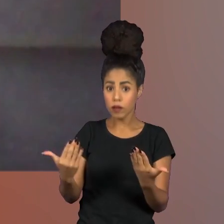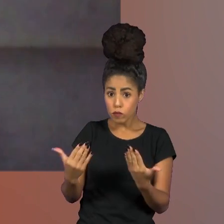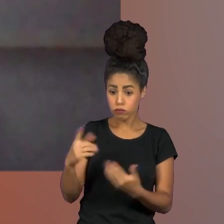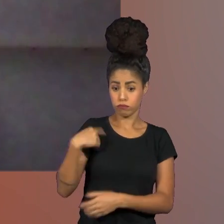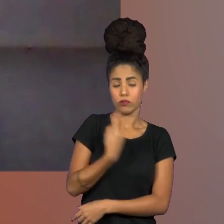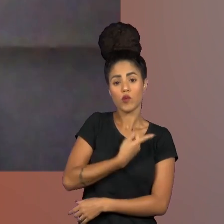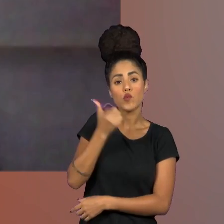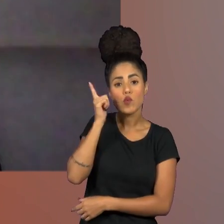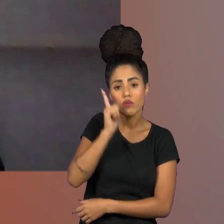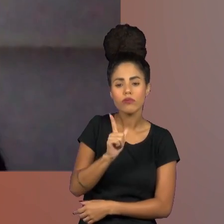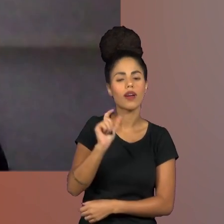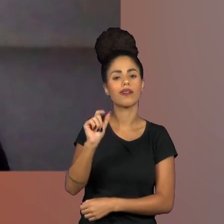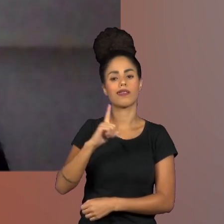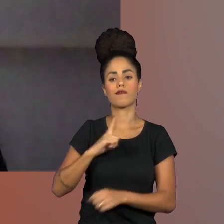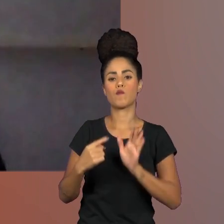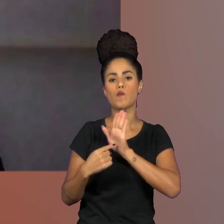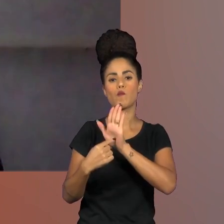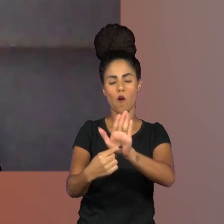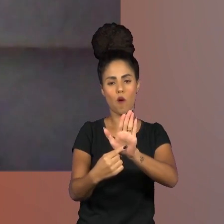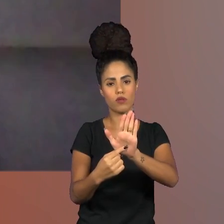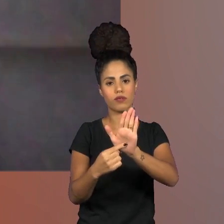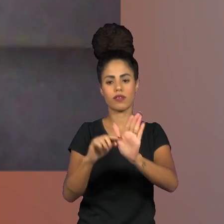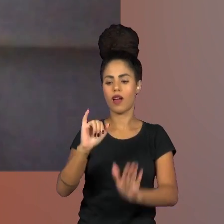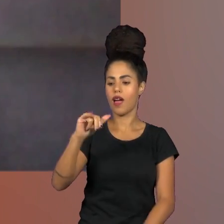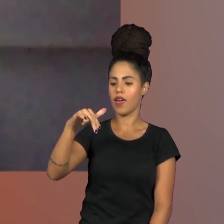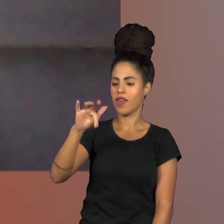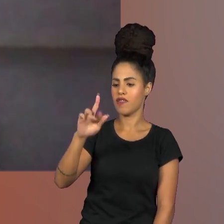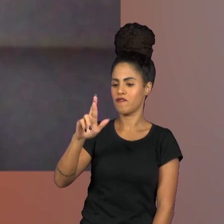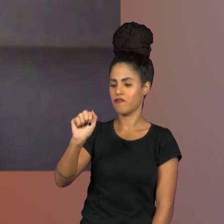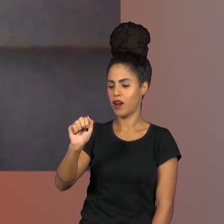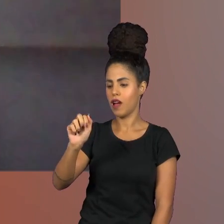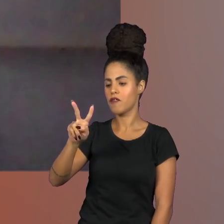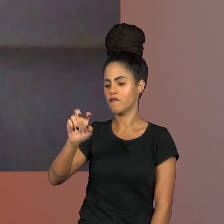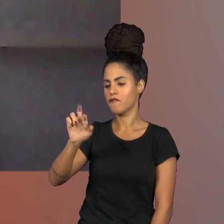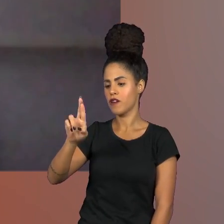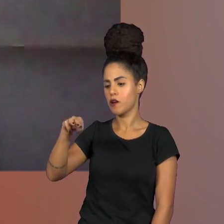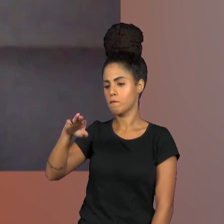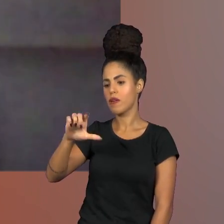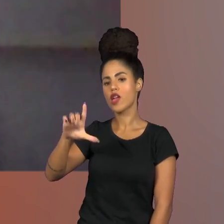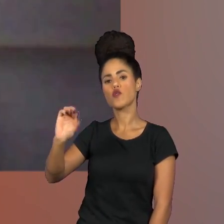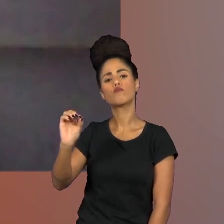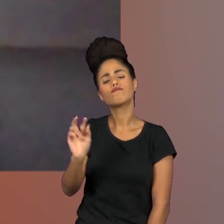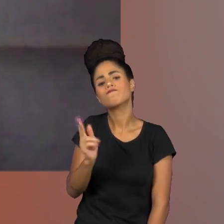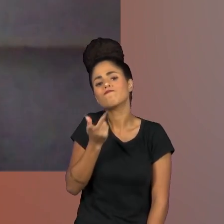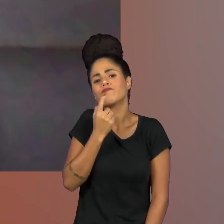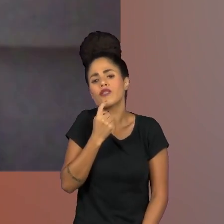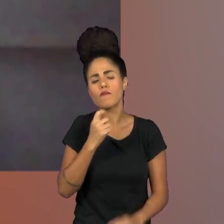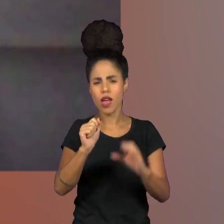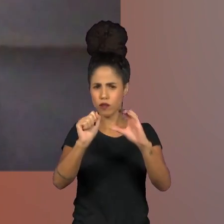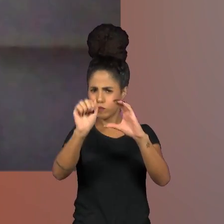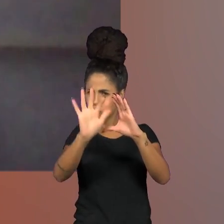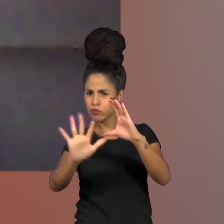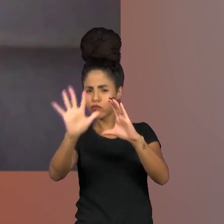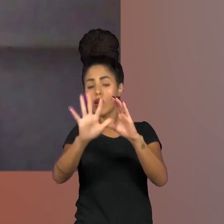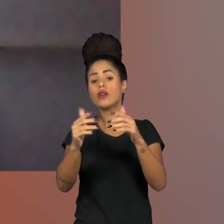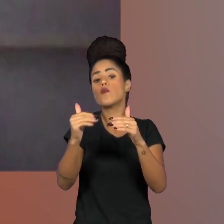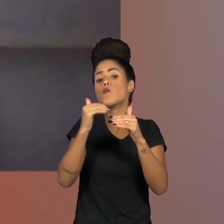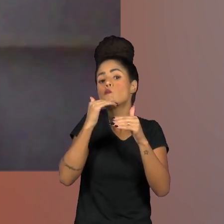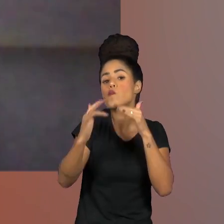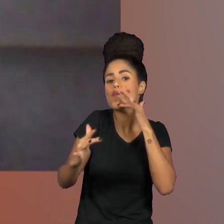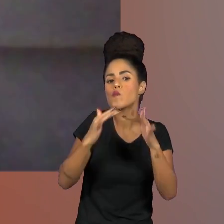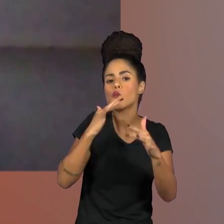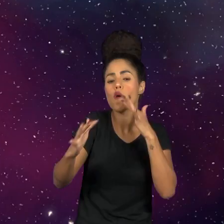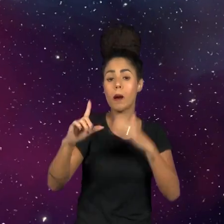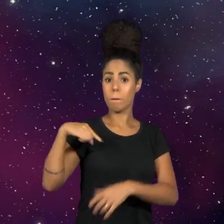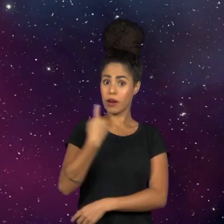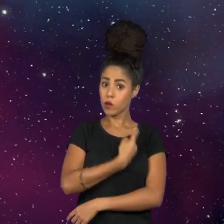em infravermelho do James Webb é traduzida com cores artificiais para o